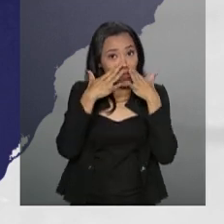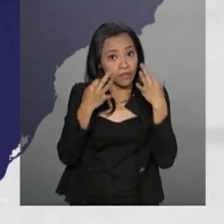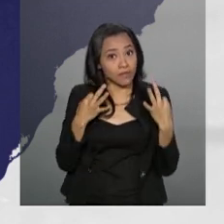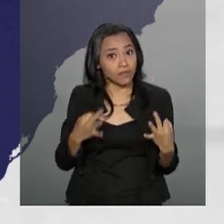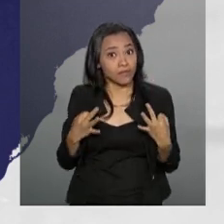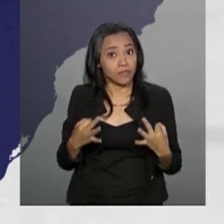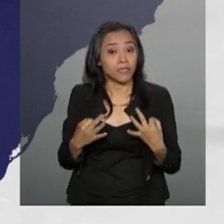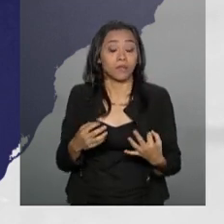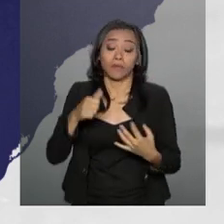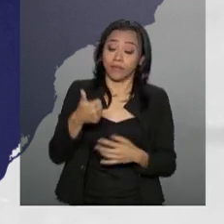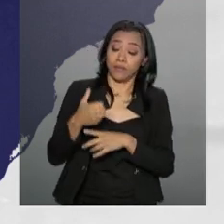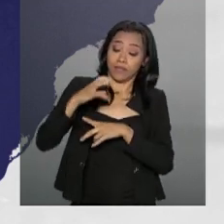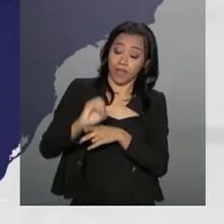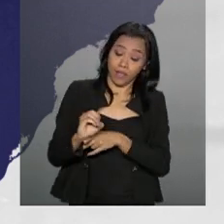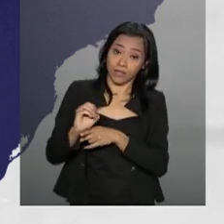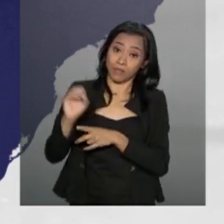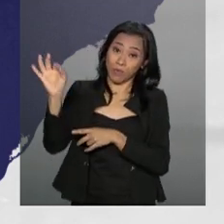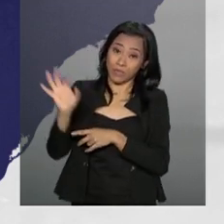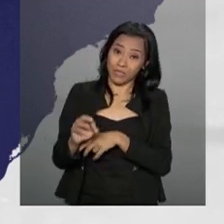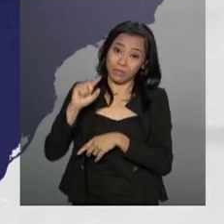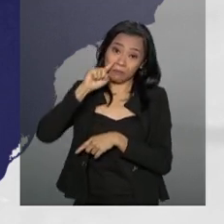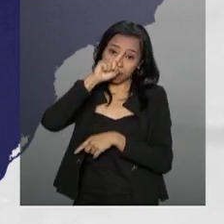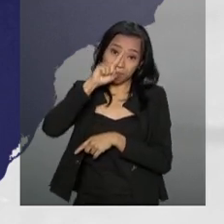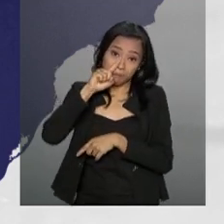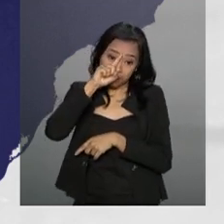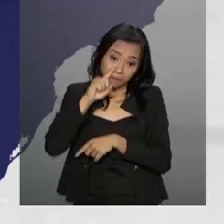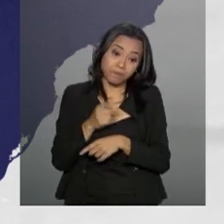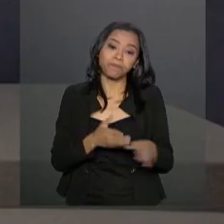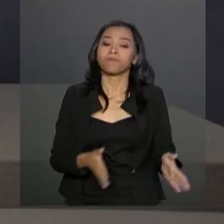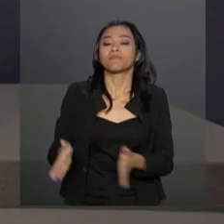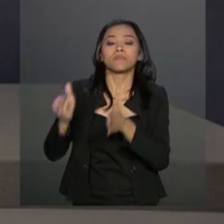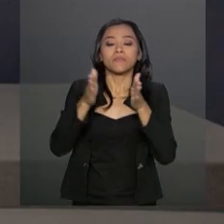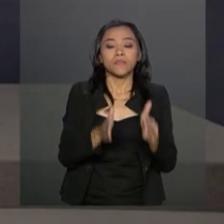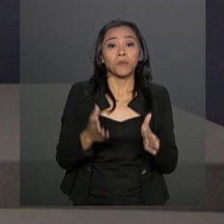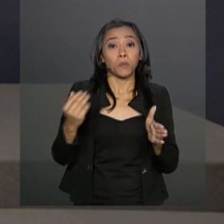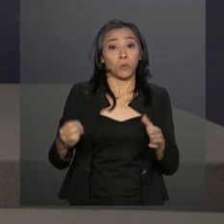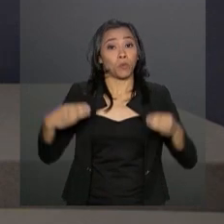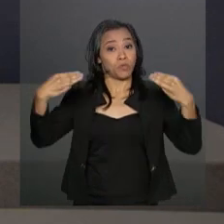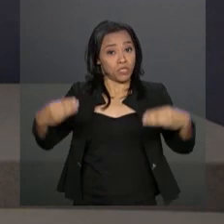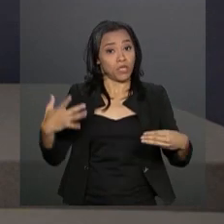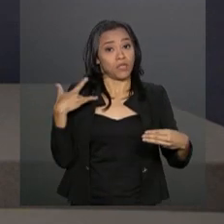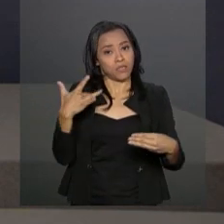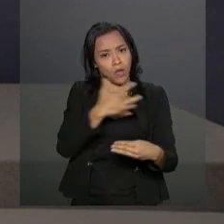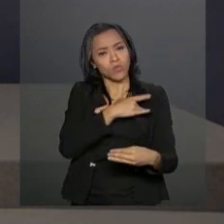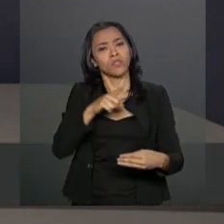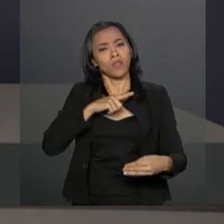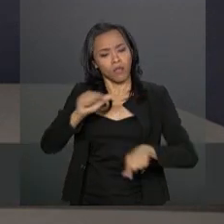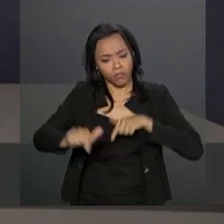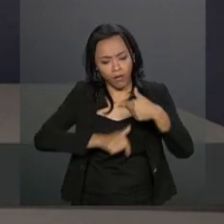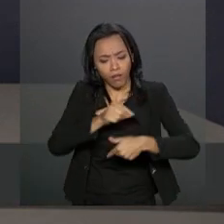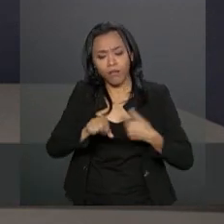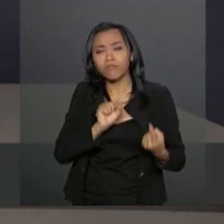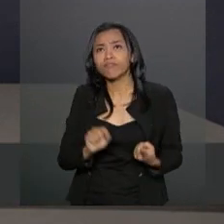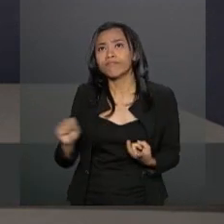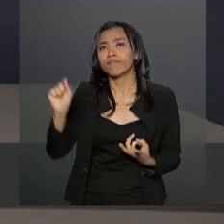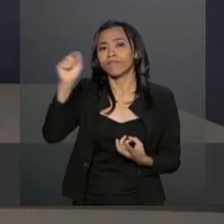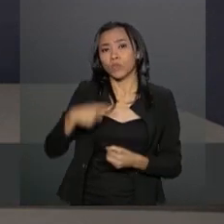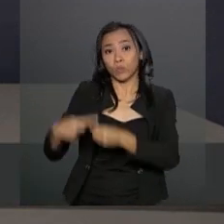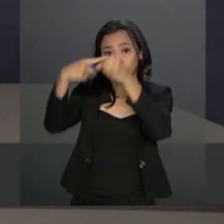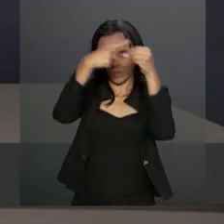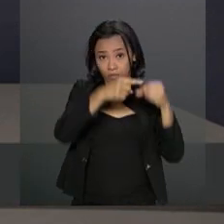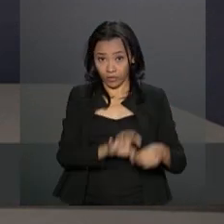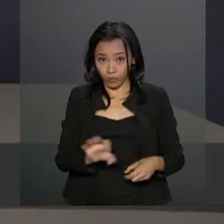e 10% em situação de risco. O Ministério da Saúde tem garantido ações nos estados e municípios. Em